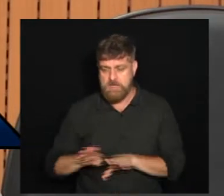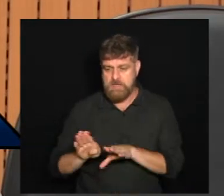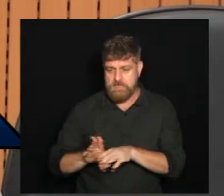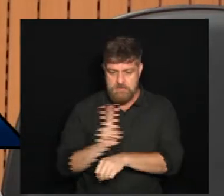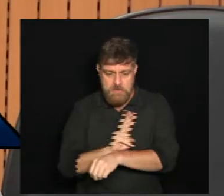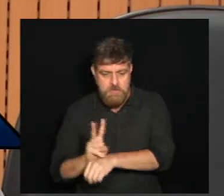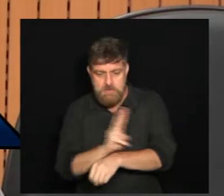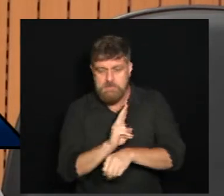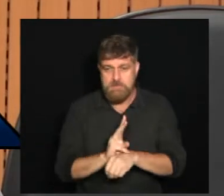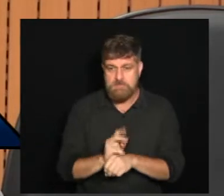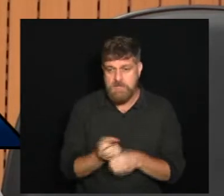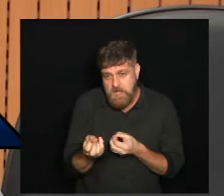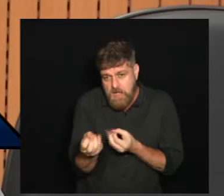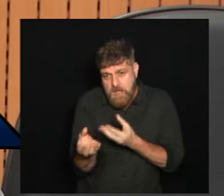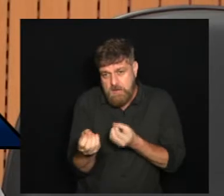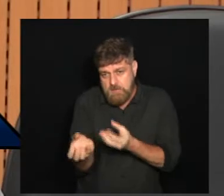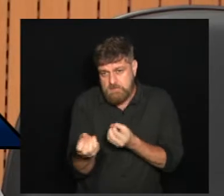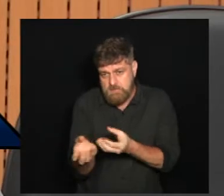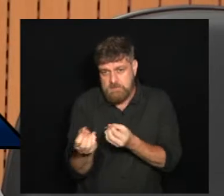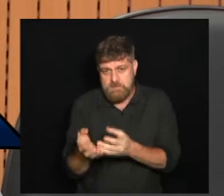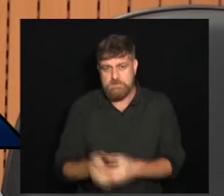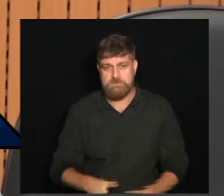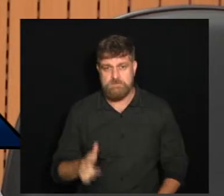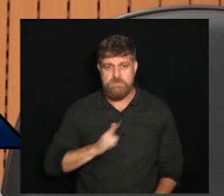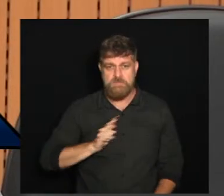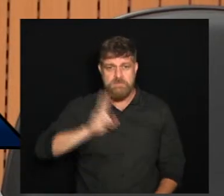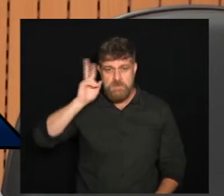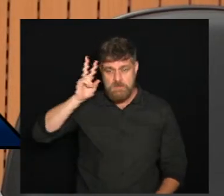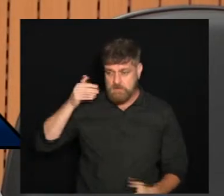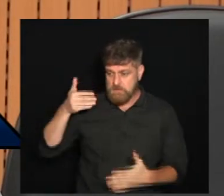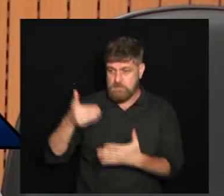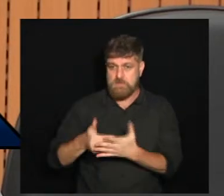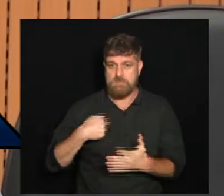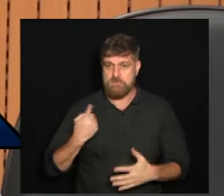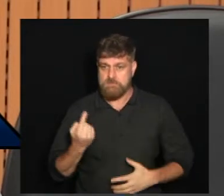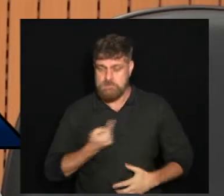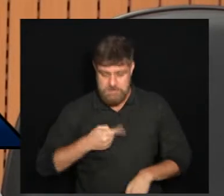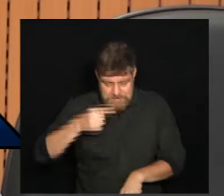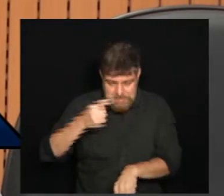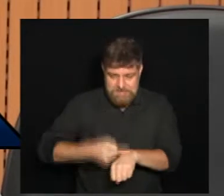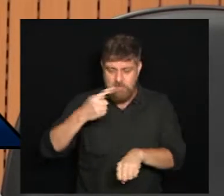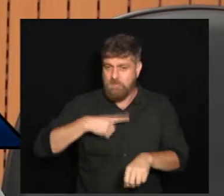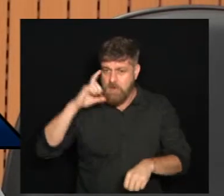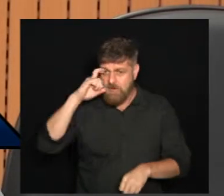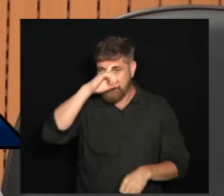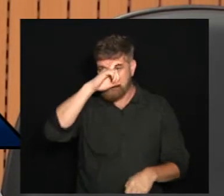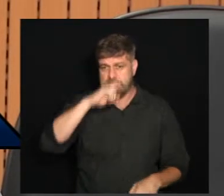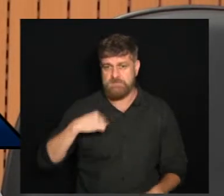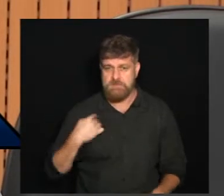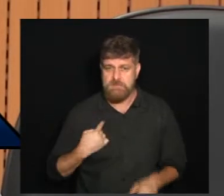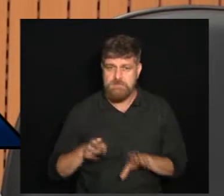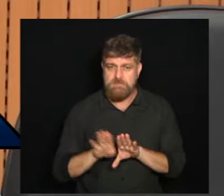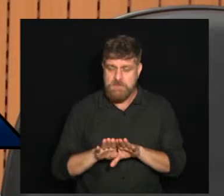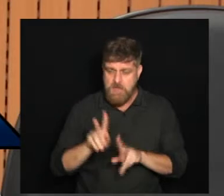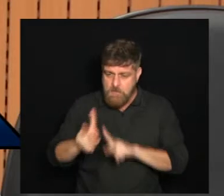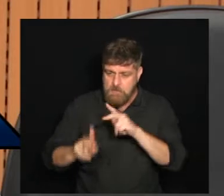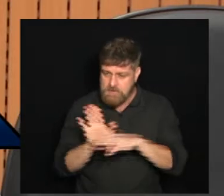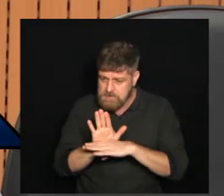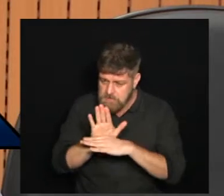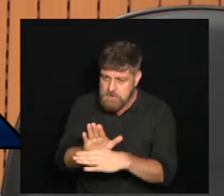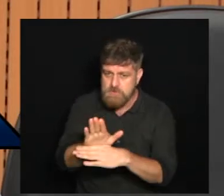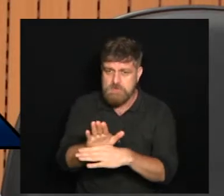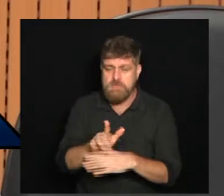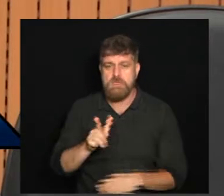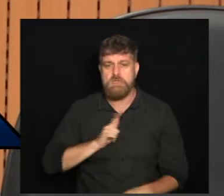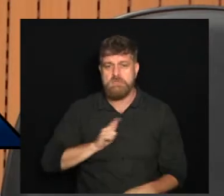a difundir orientações, para relatar histórias inspiradoras neste momento tão difícil, para ajudar a população